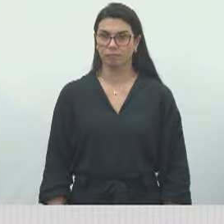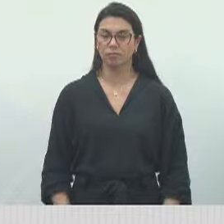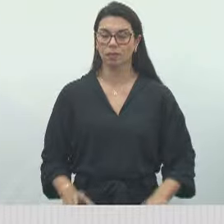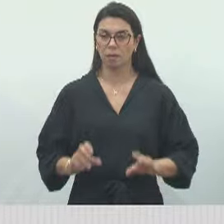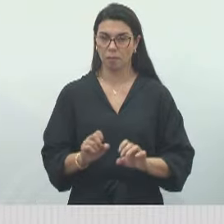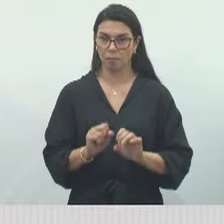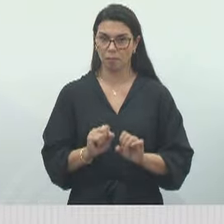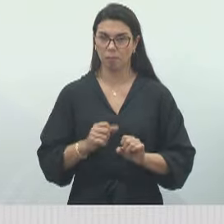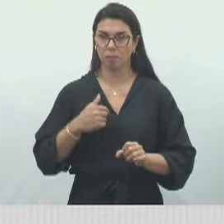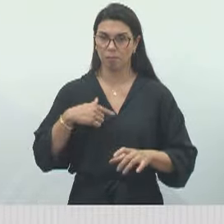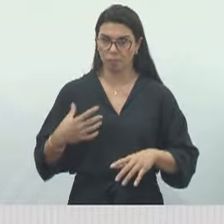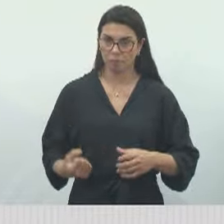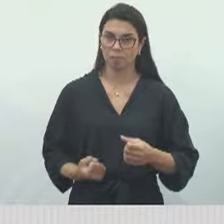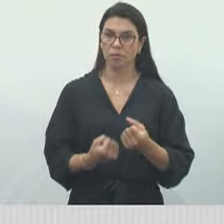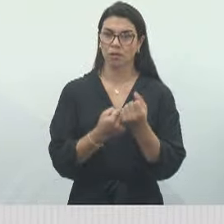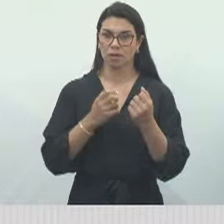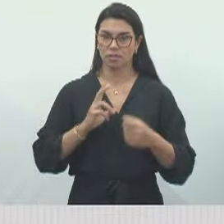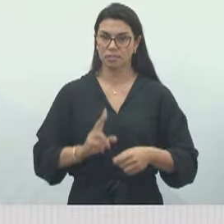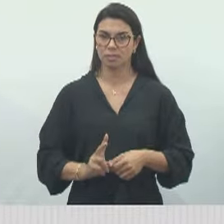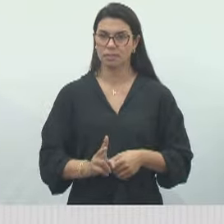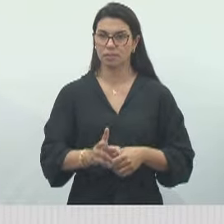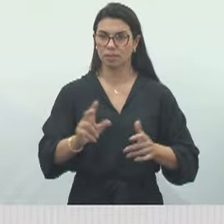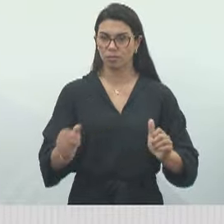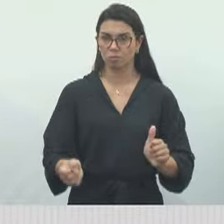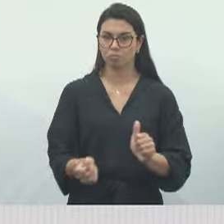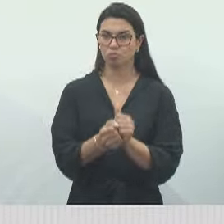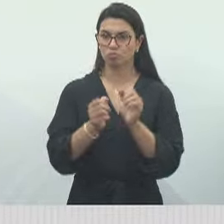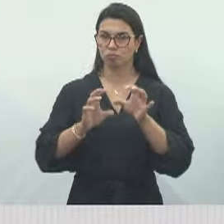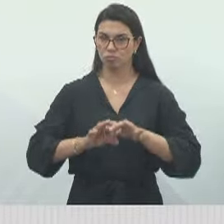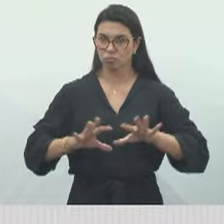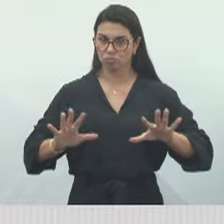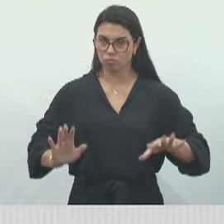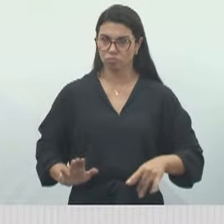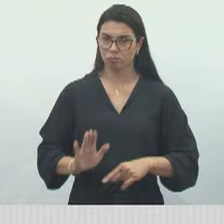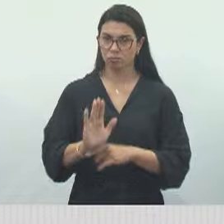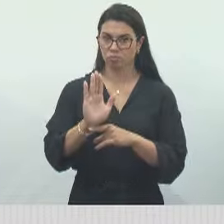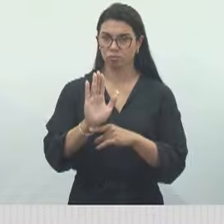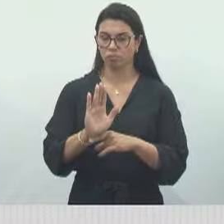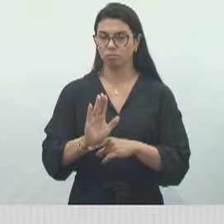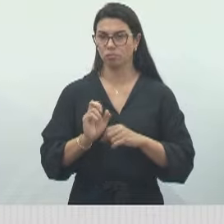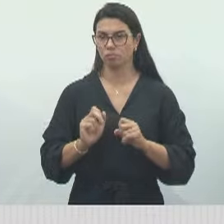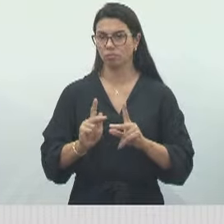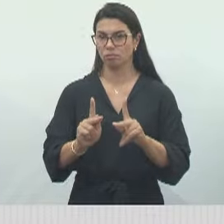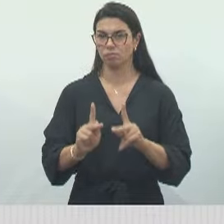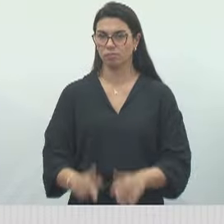pode contar com esse vereador que estaremos sempre à disposição de vocês, ok?